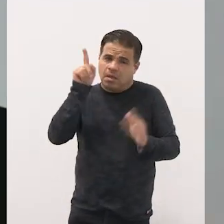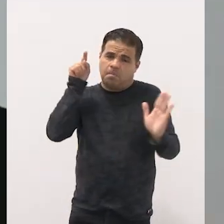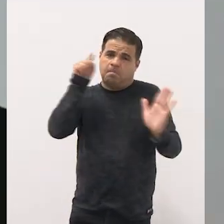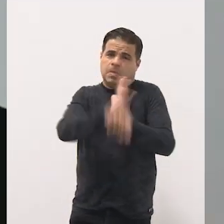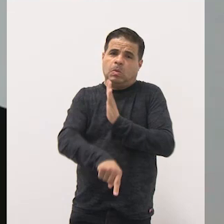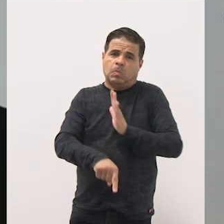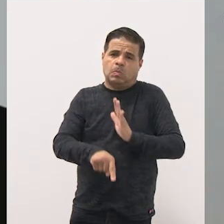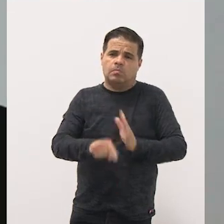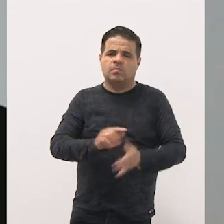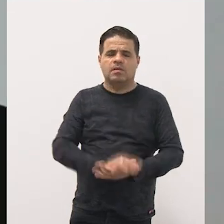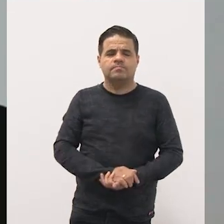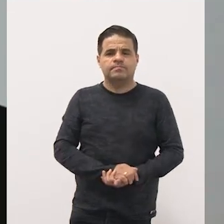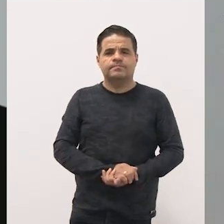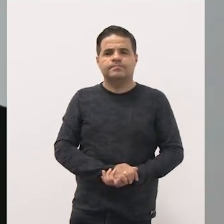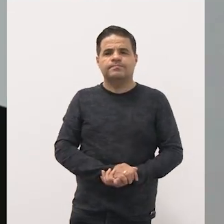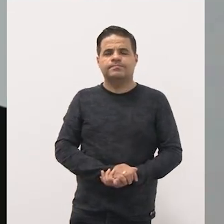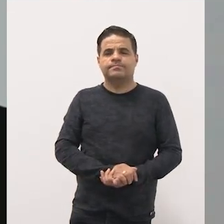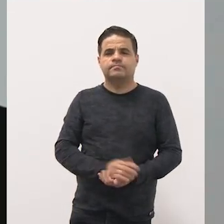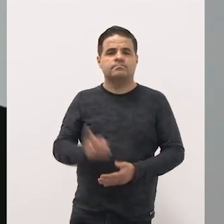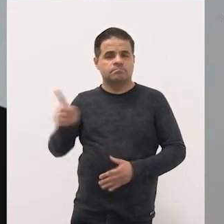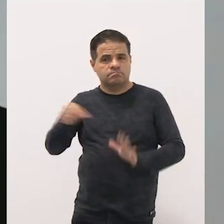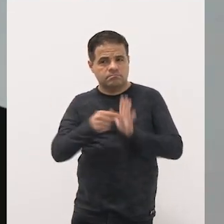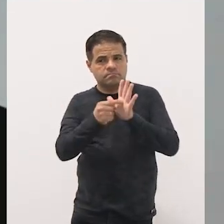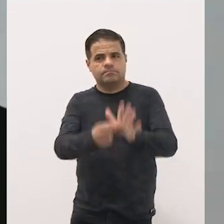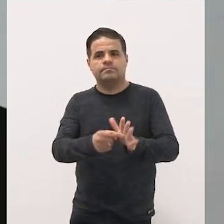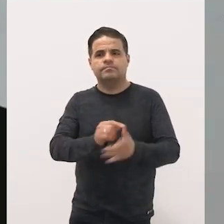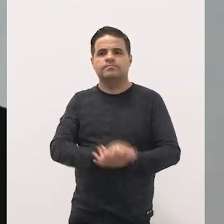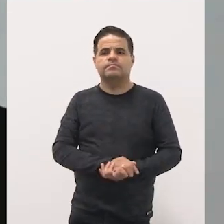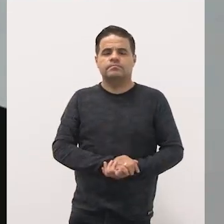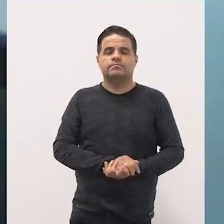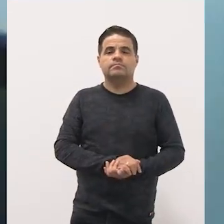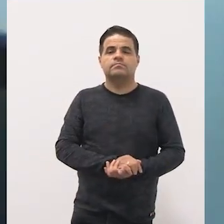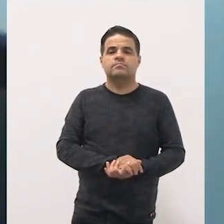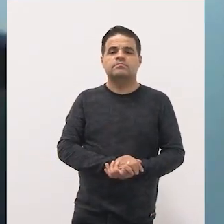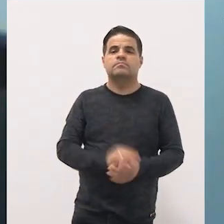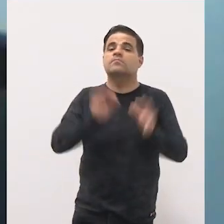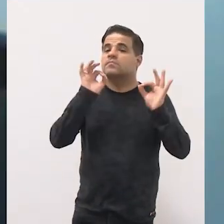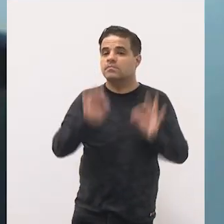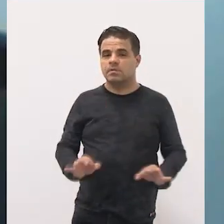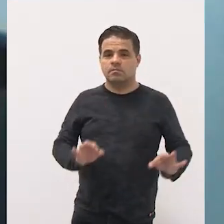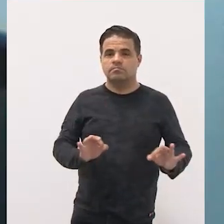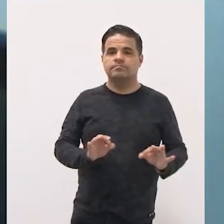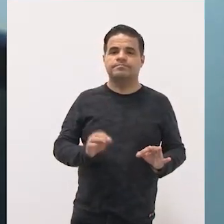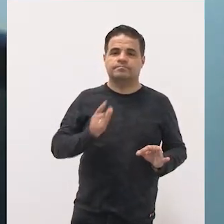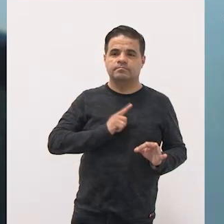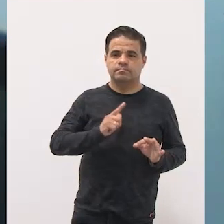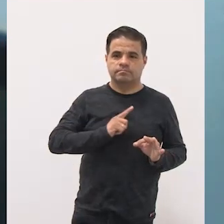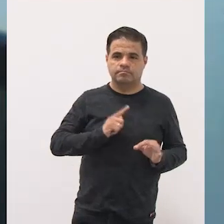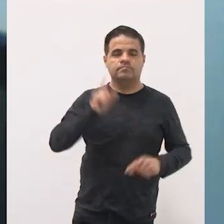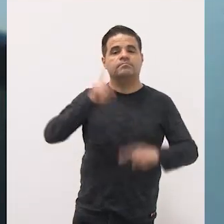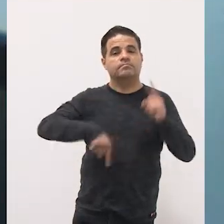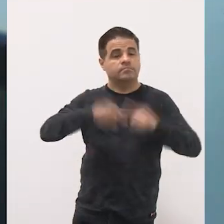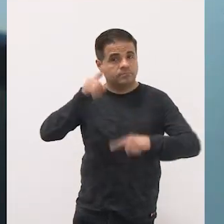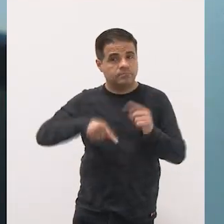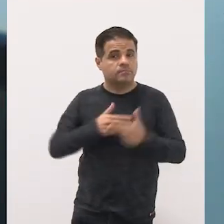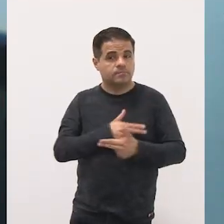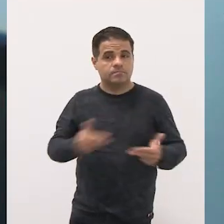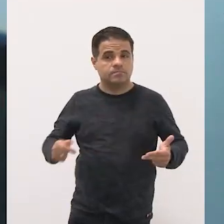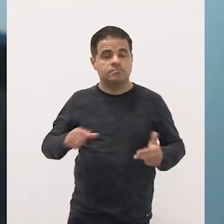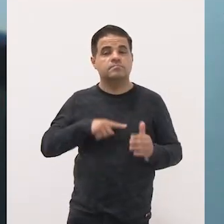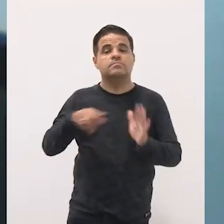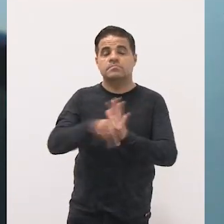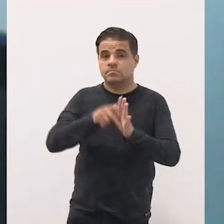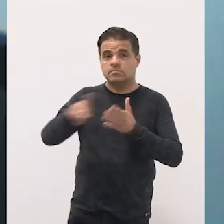pergunta aqui. Se há alguma indicação. Com certeza existem esses materiais. A